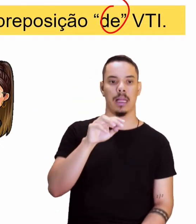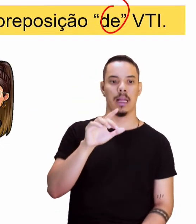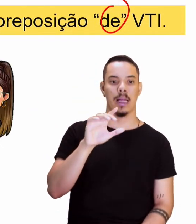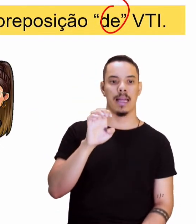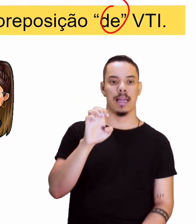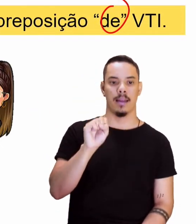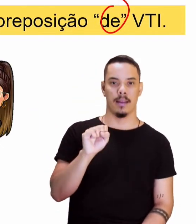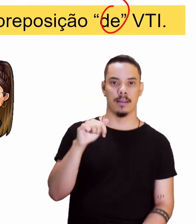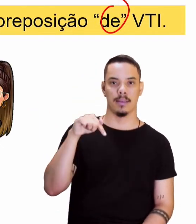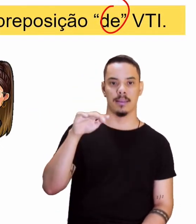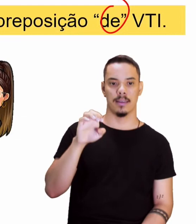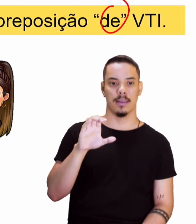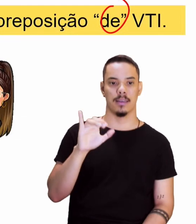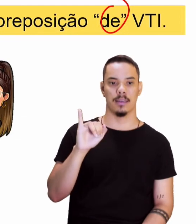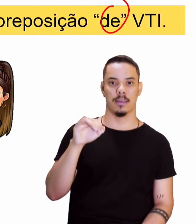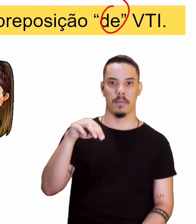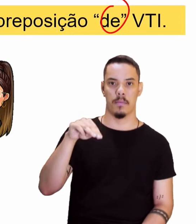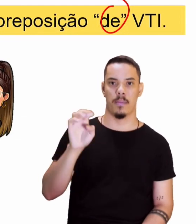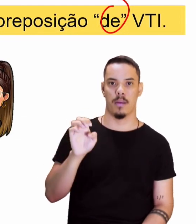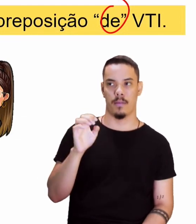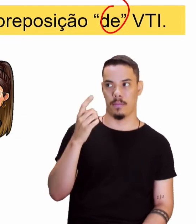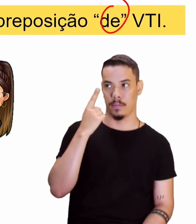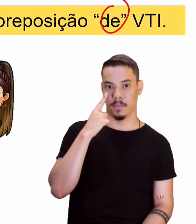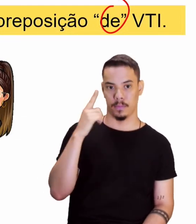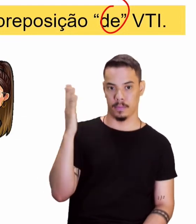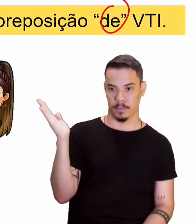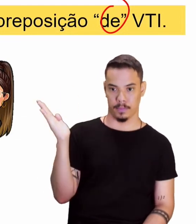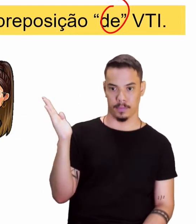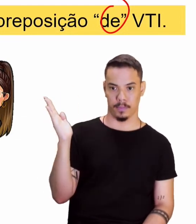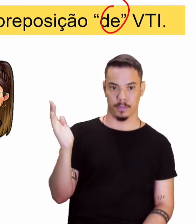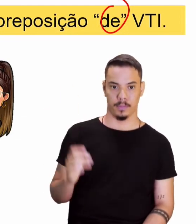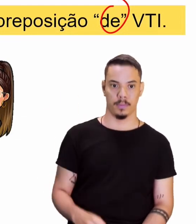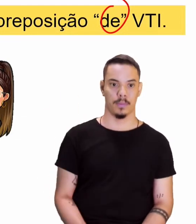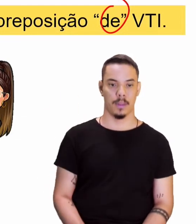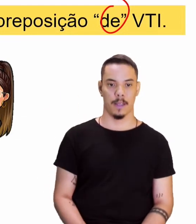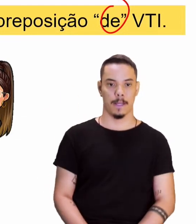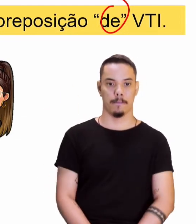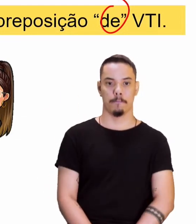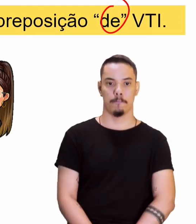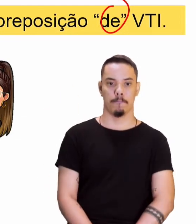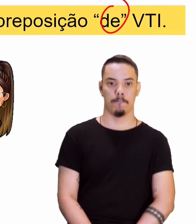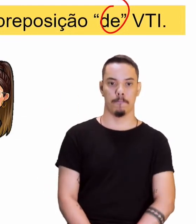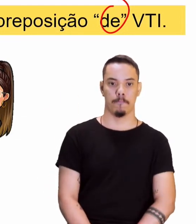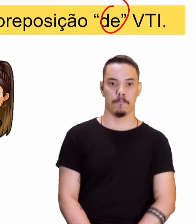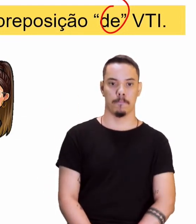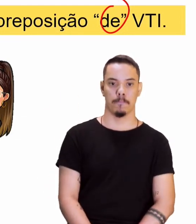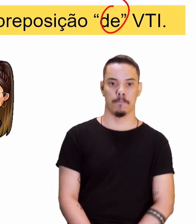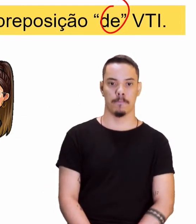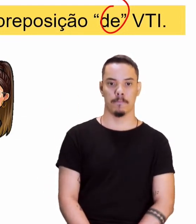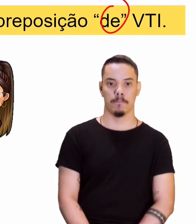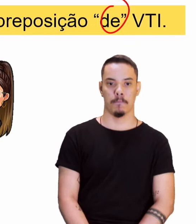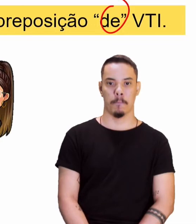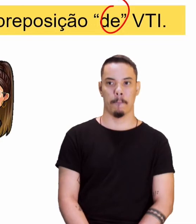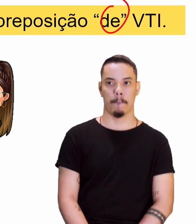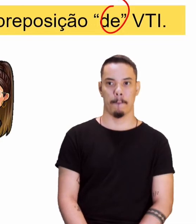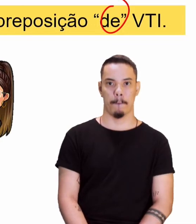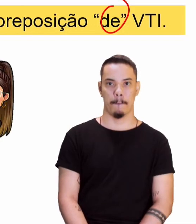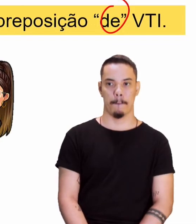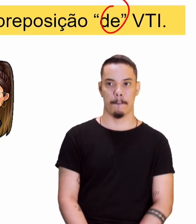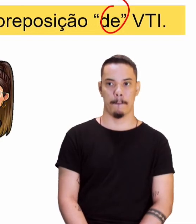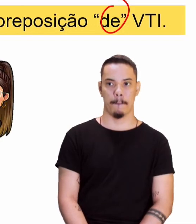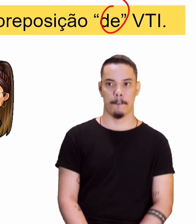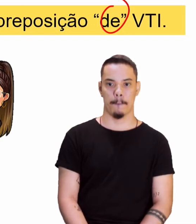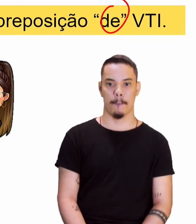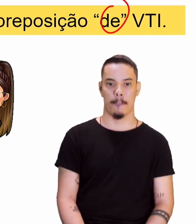Esqueci-me, ó, também. Então, tá aqui a preposição dos fatos. Aqui é o de mais o os.